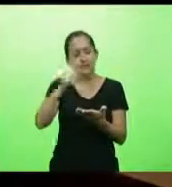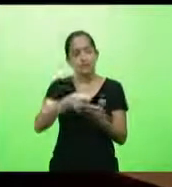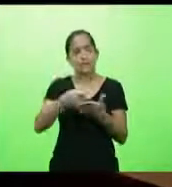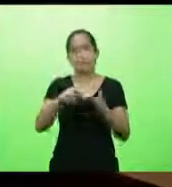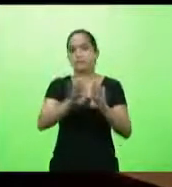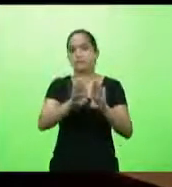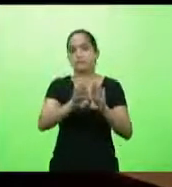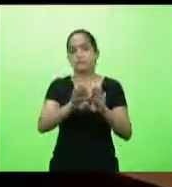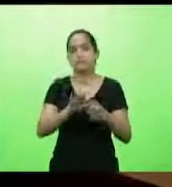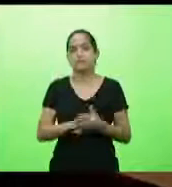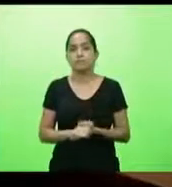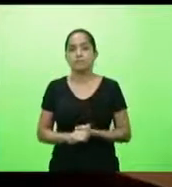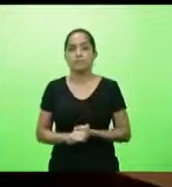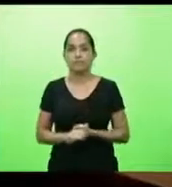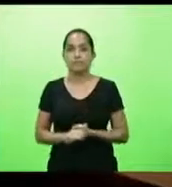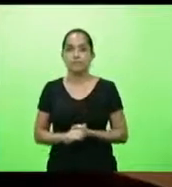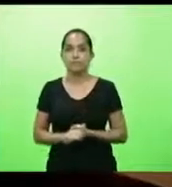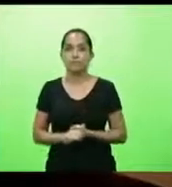economia.